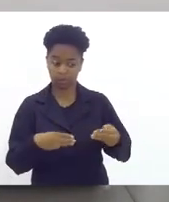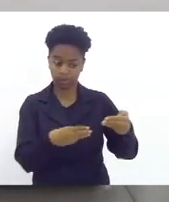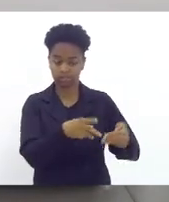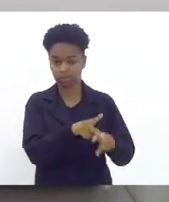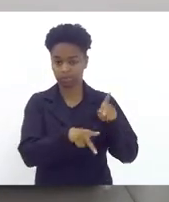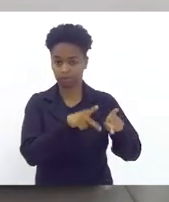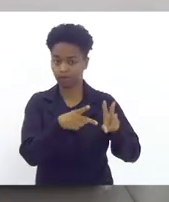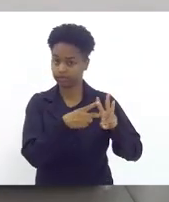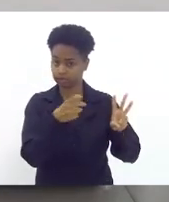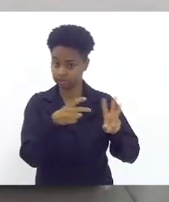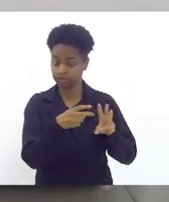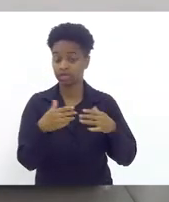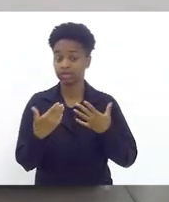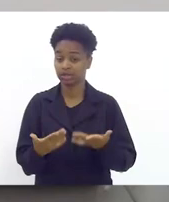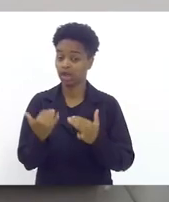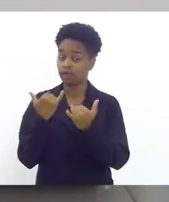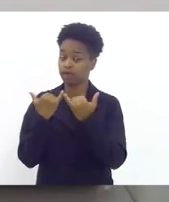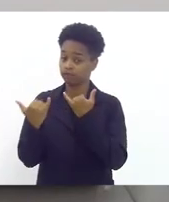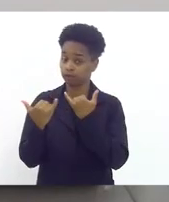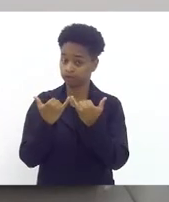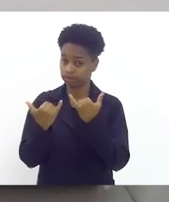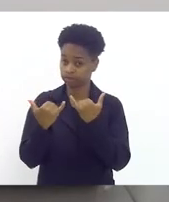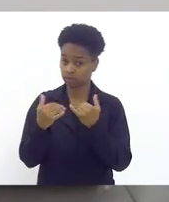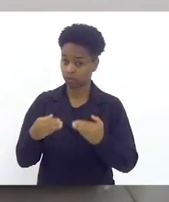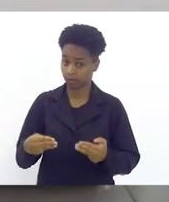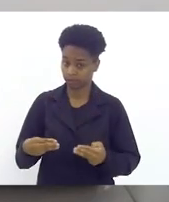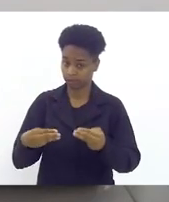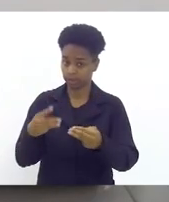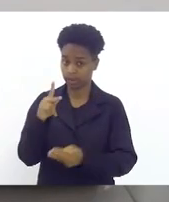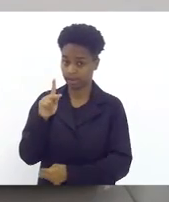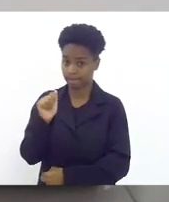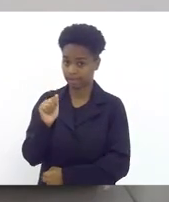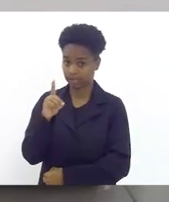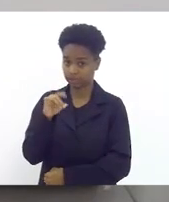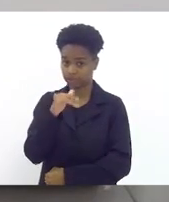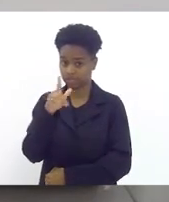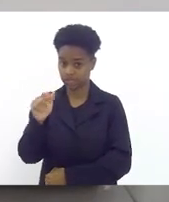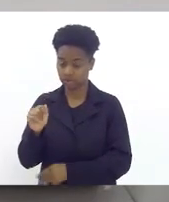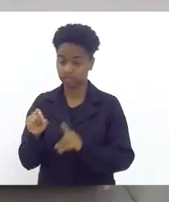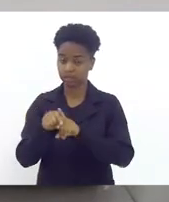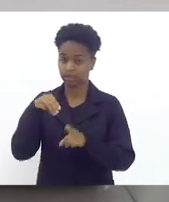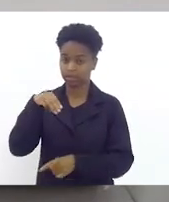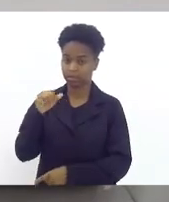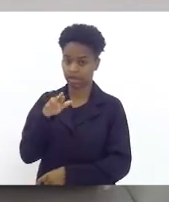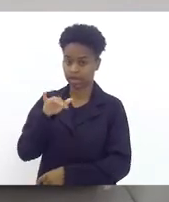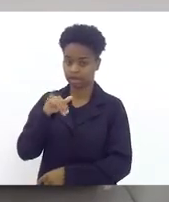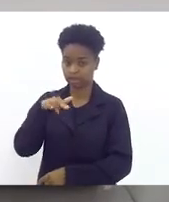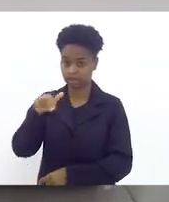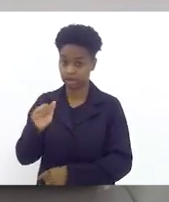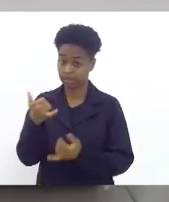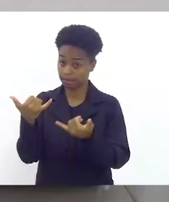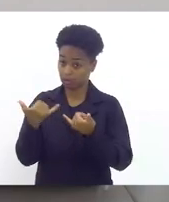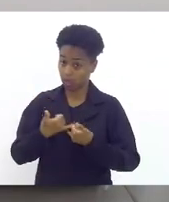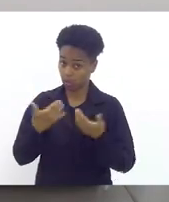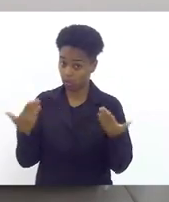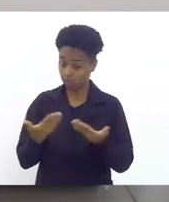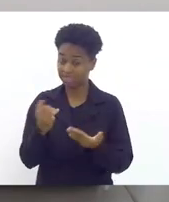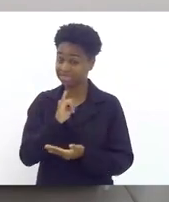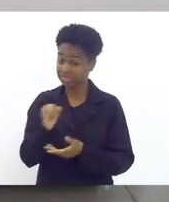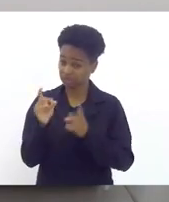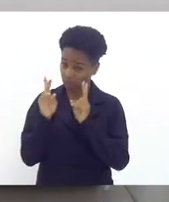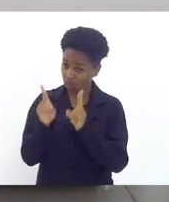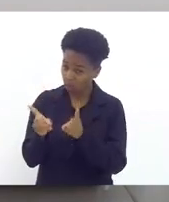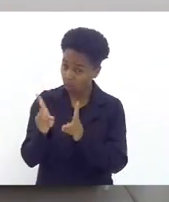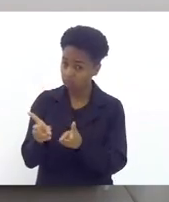que os ministros Padilha e Marina me deram agora de manhã e que caso isso se